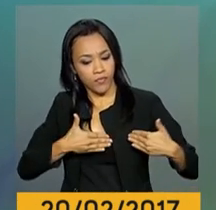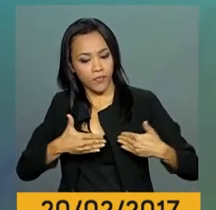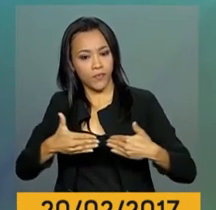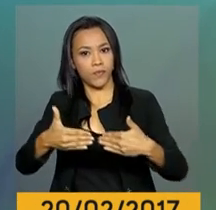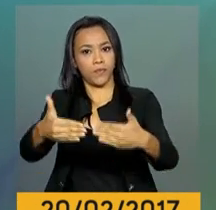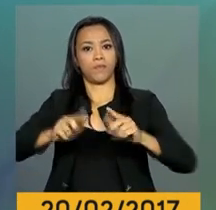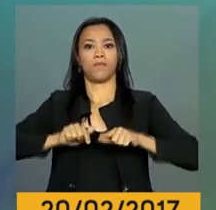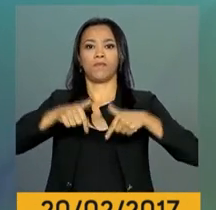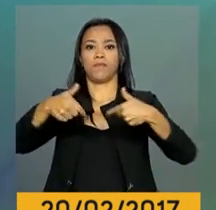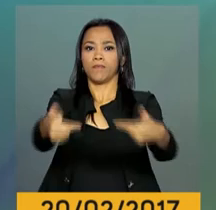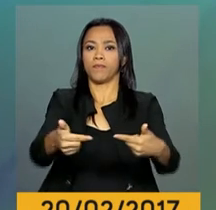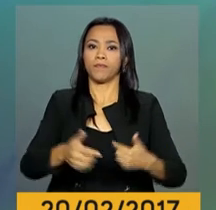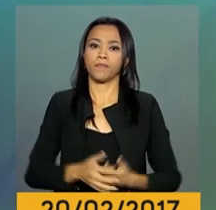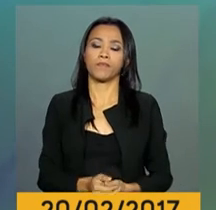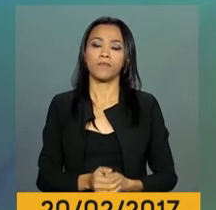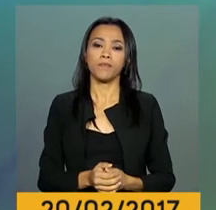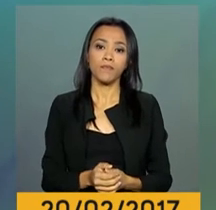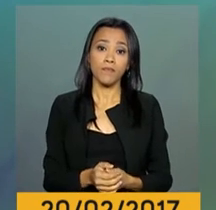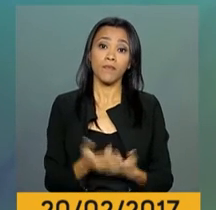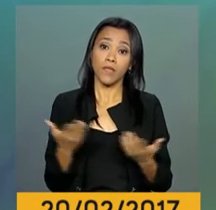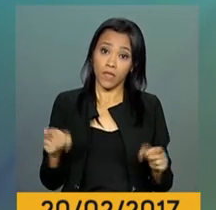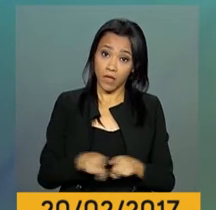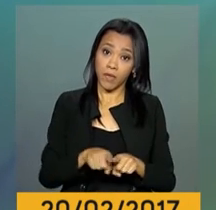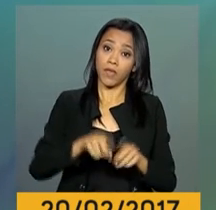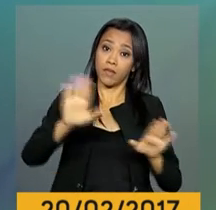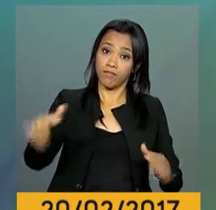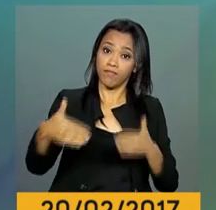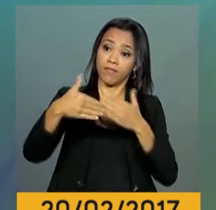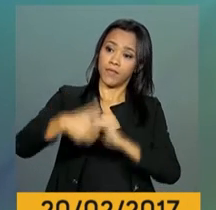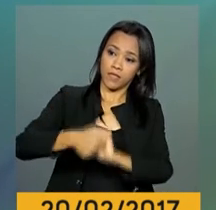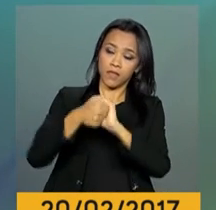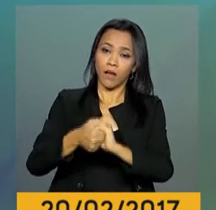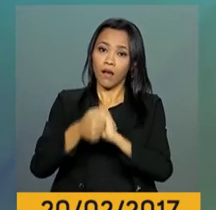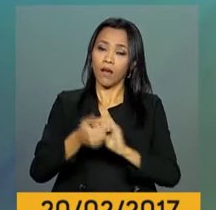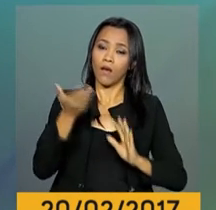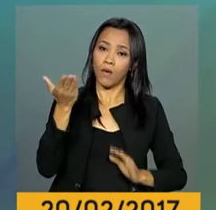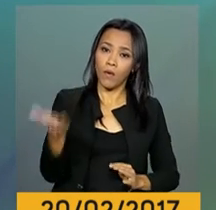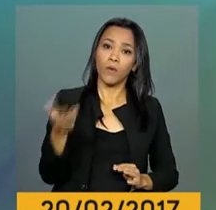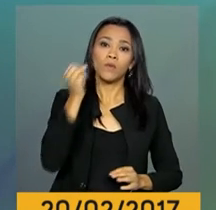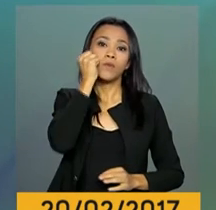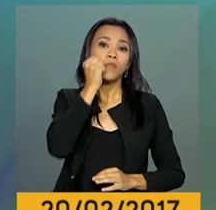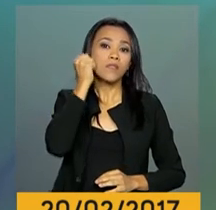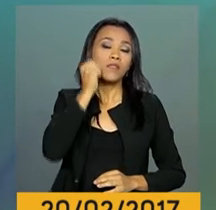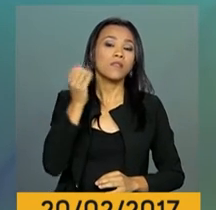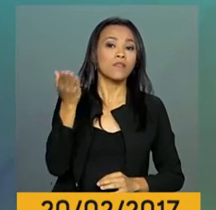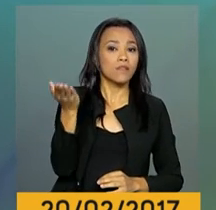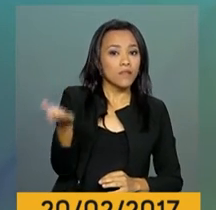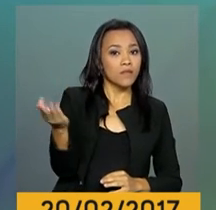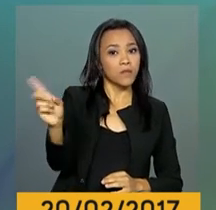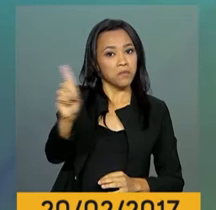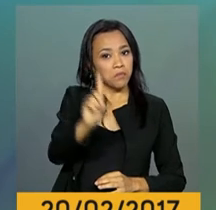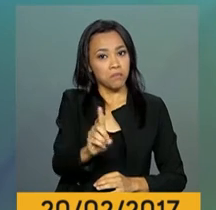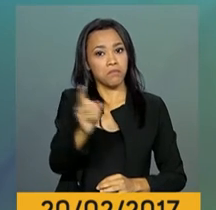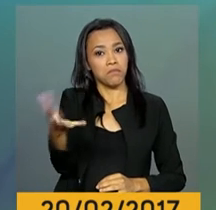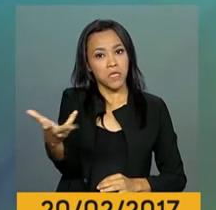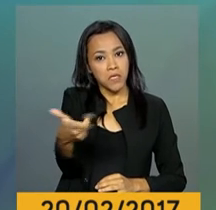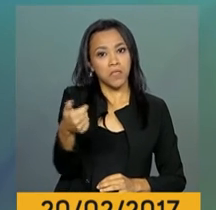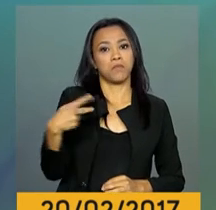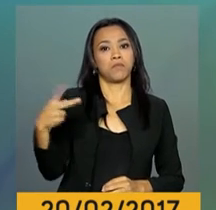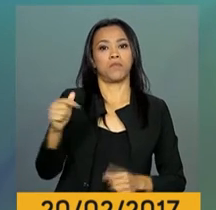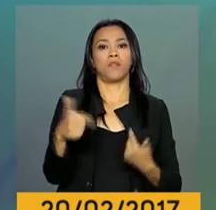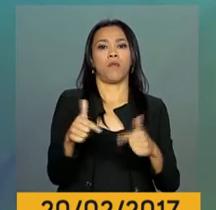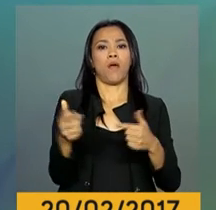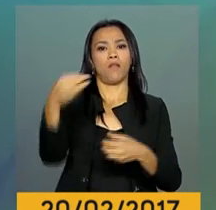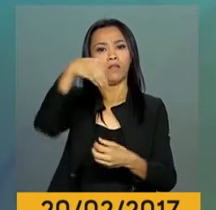né? Como saúdo também o nosso senador Zé Aníbal, que faz belíssimo trabalho